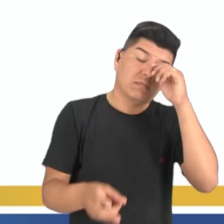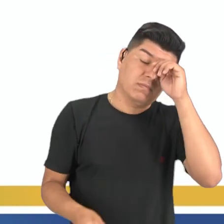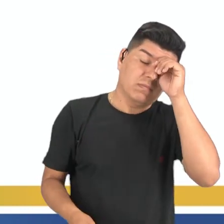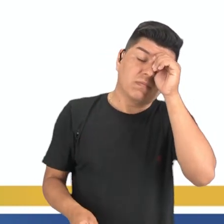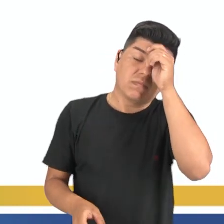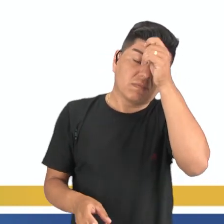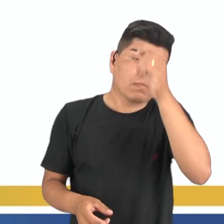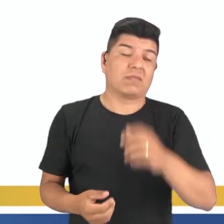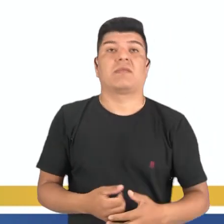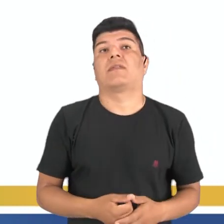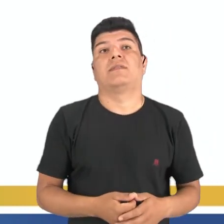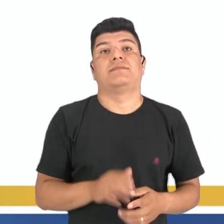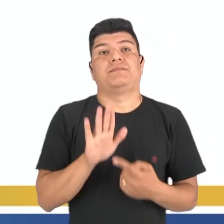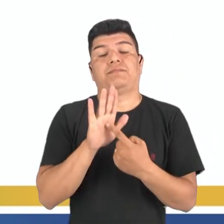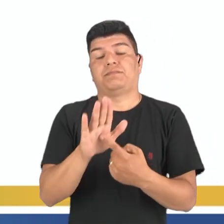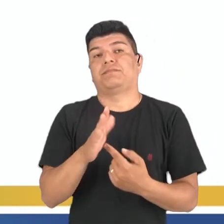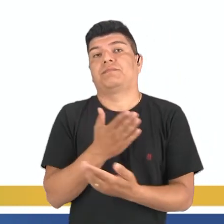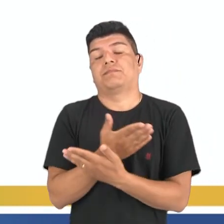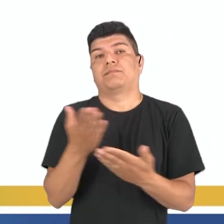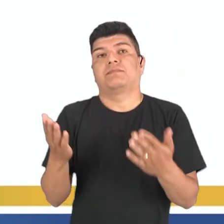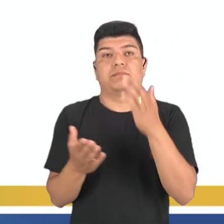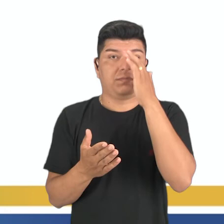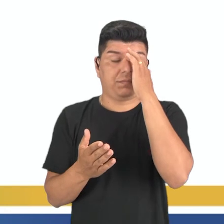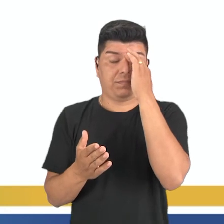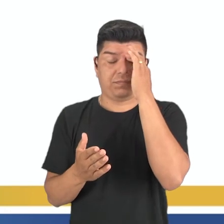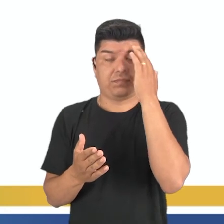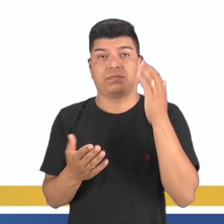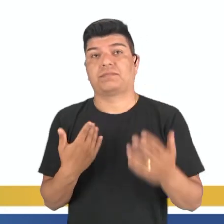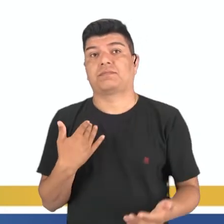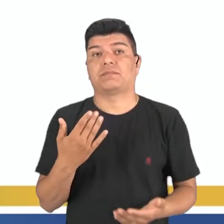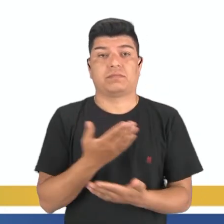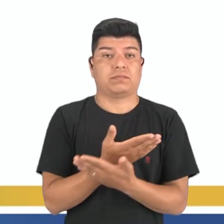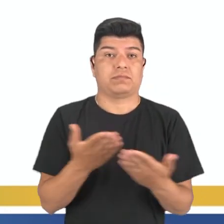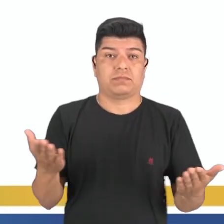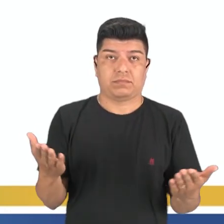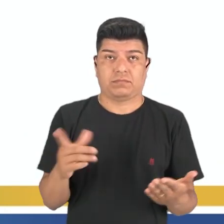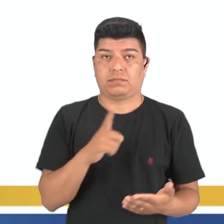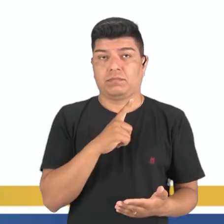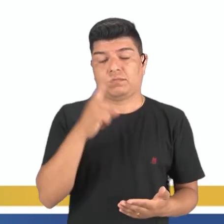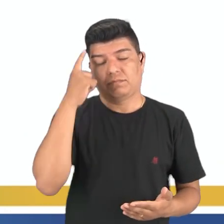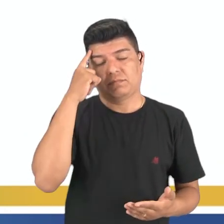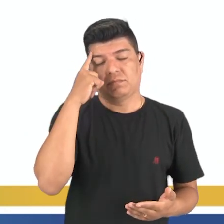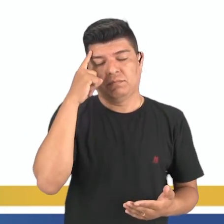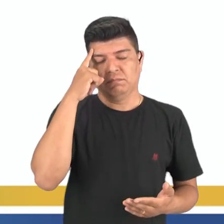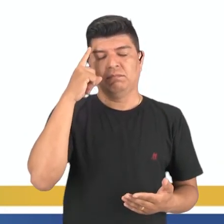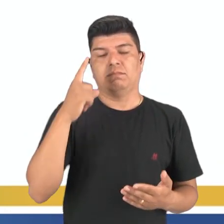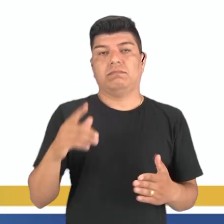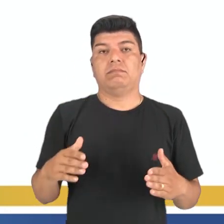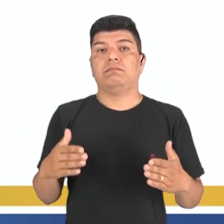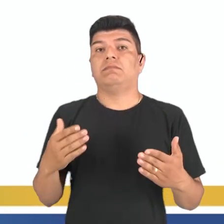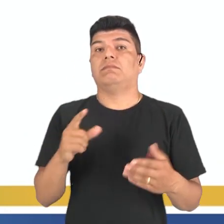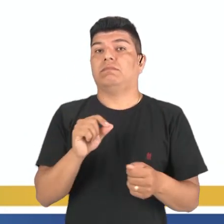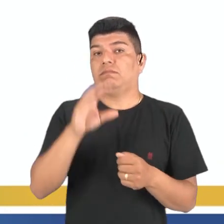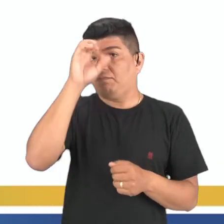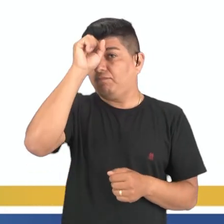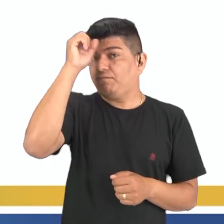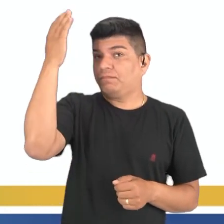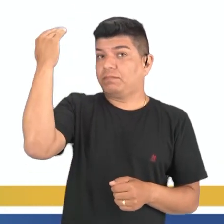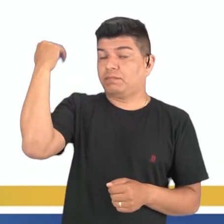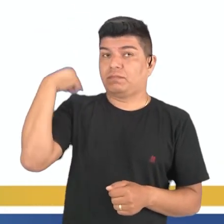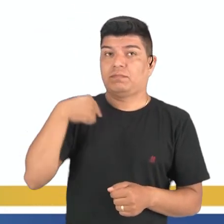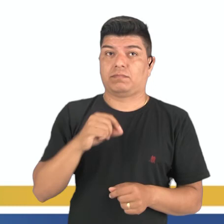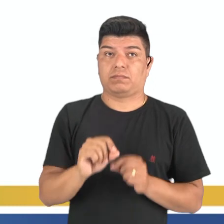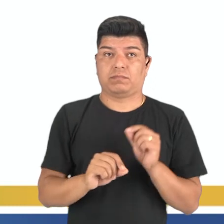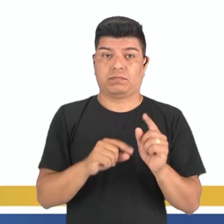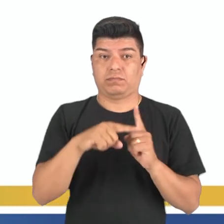Então eu ilustrei para você esses exemplos só para você aí ter em mente que aquelas propriedades que você aprendeu lá,